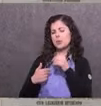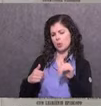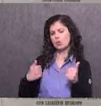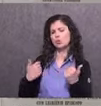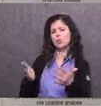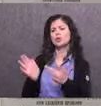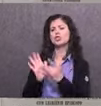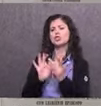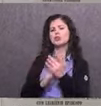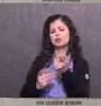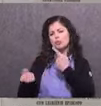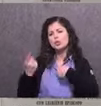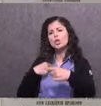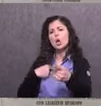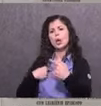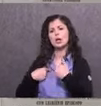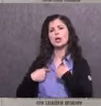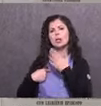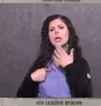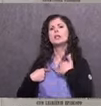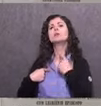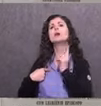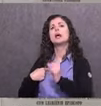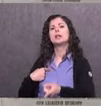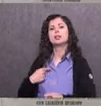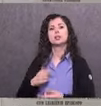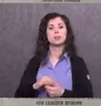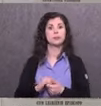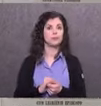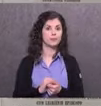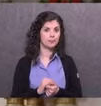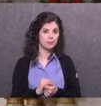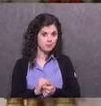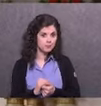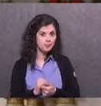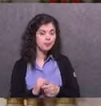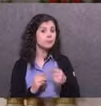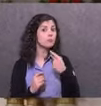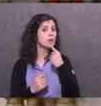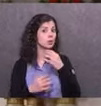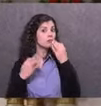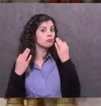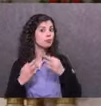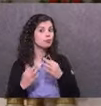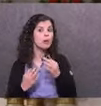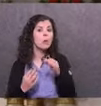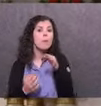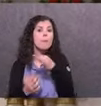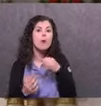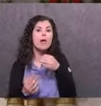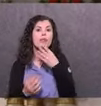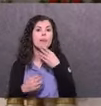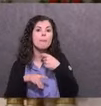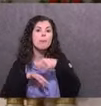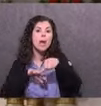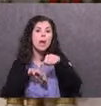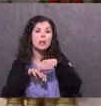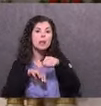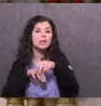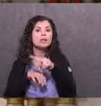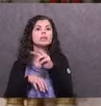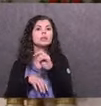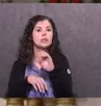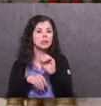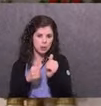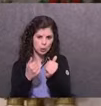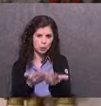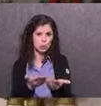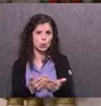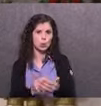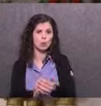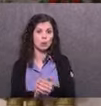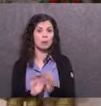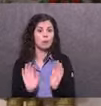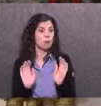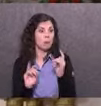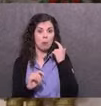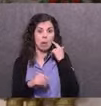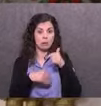Jesus? Eles garantiram-lhe 30 moedas de prata. E a partir de